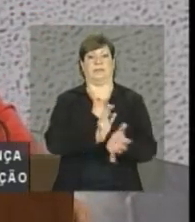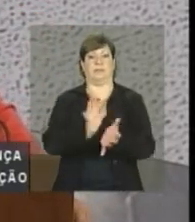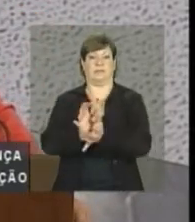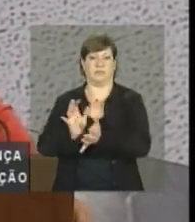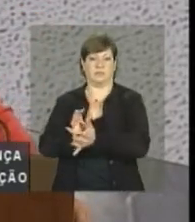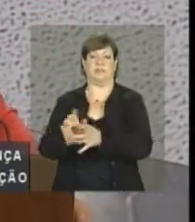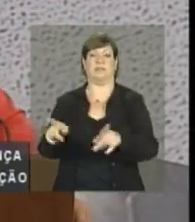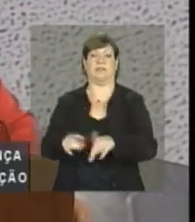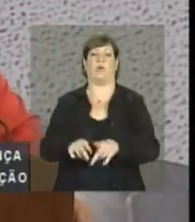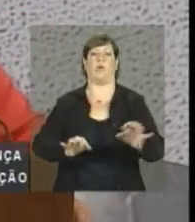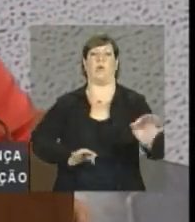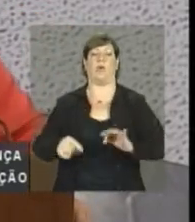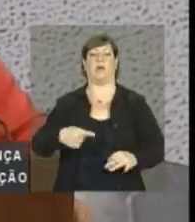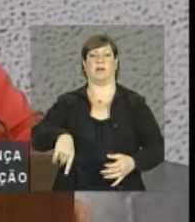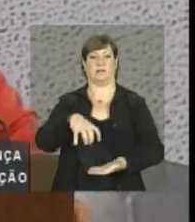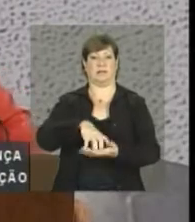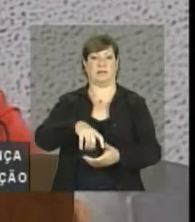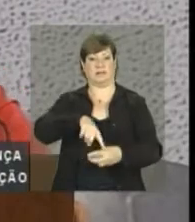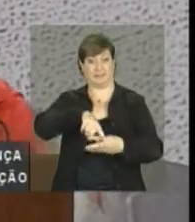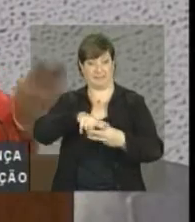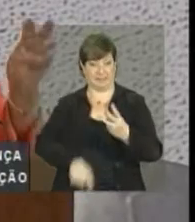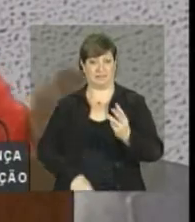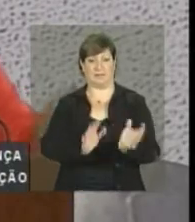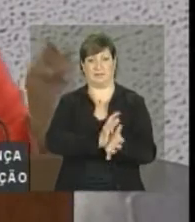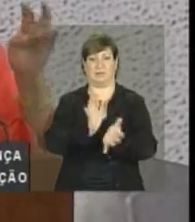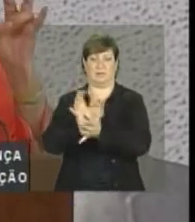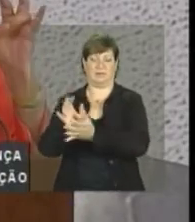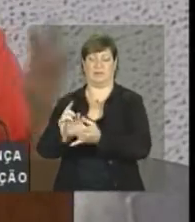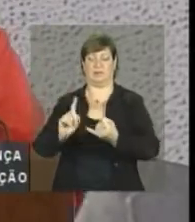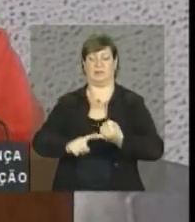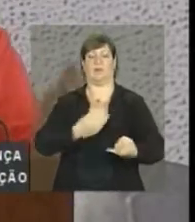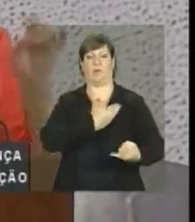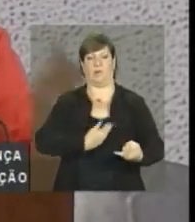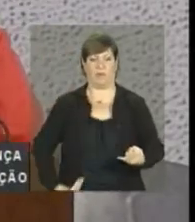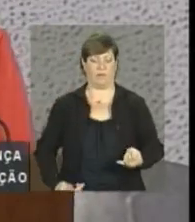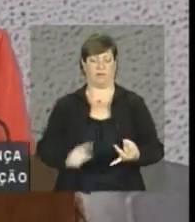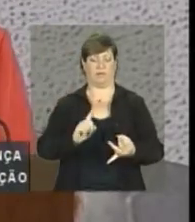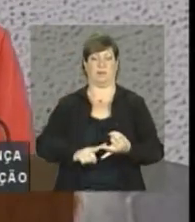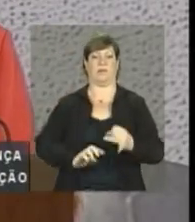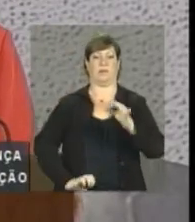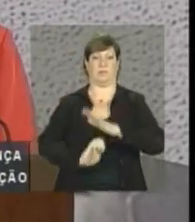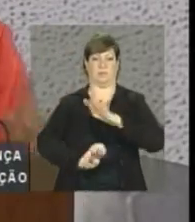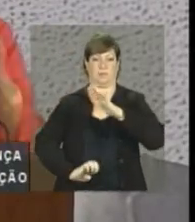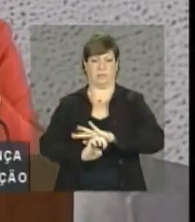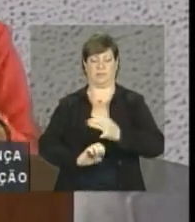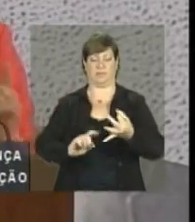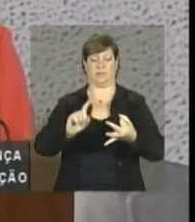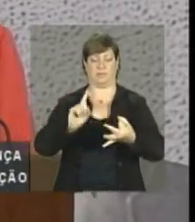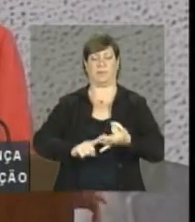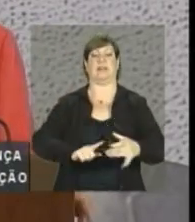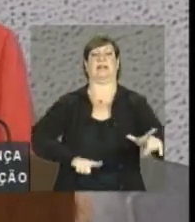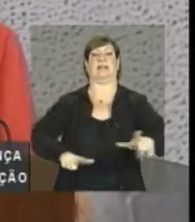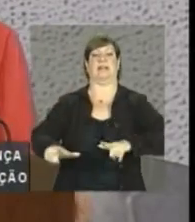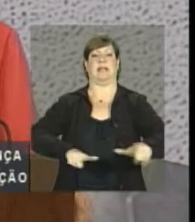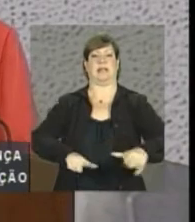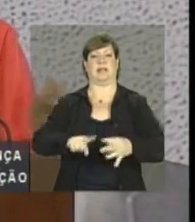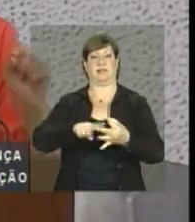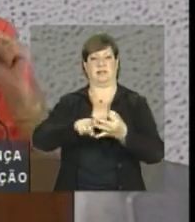e organiza tripartite, com governo, empresários e trabalhadores, e dá a esse